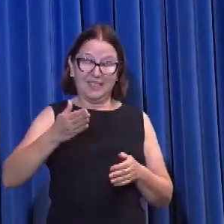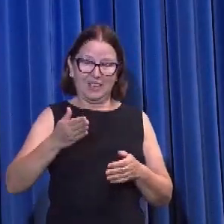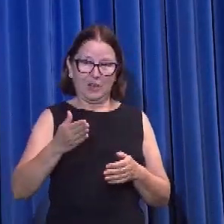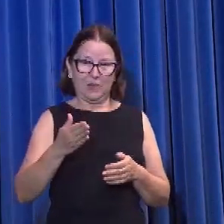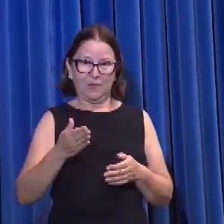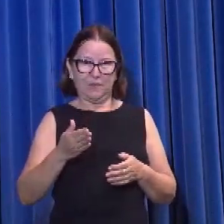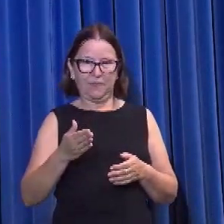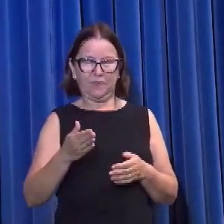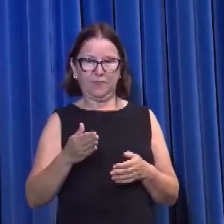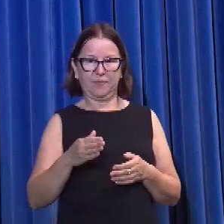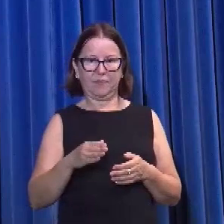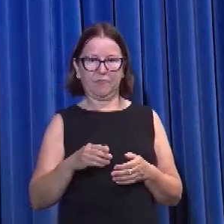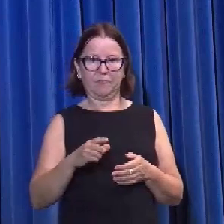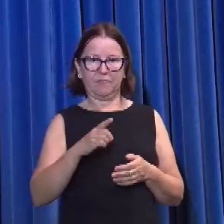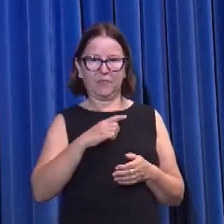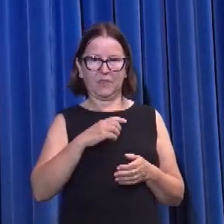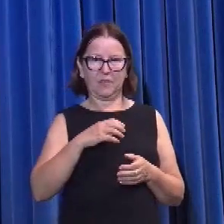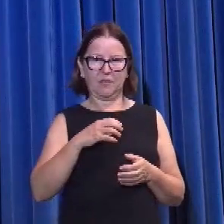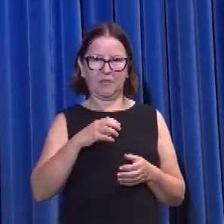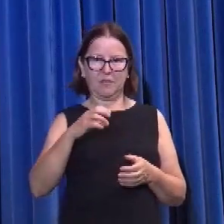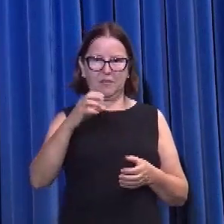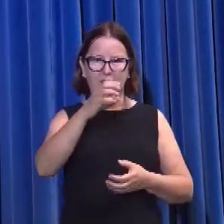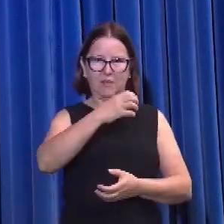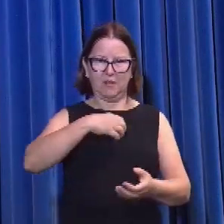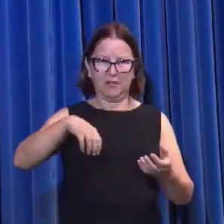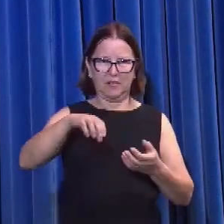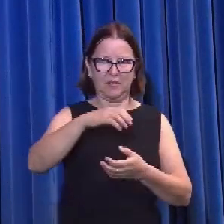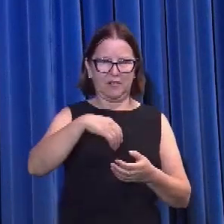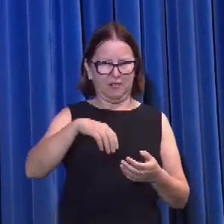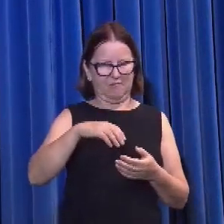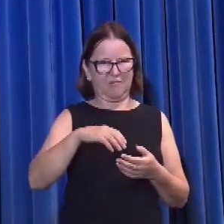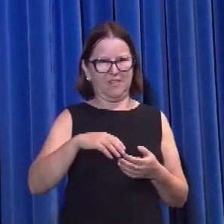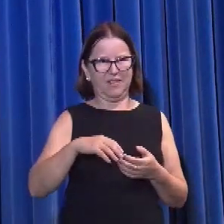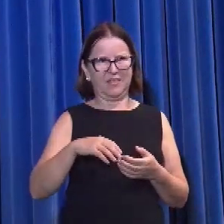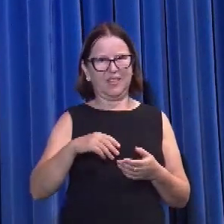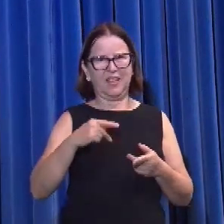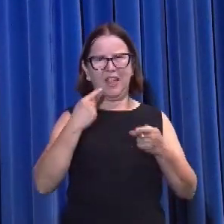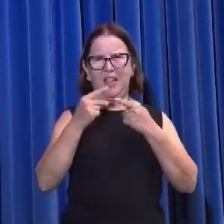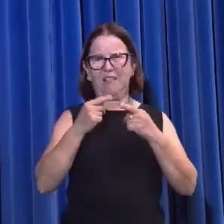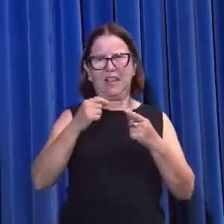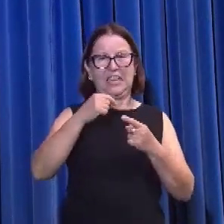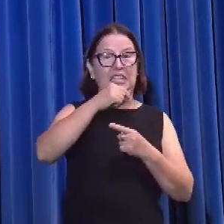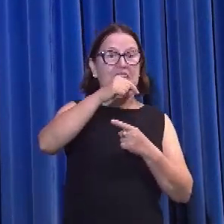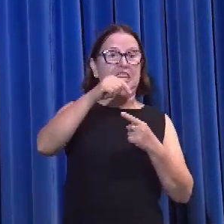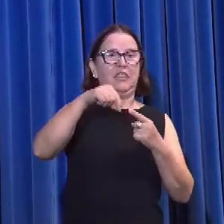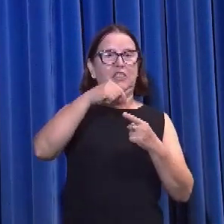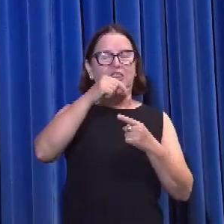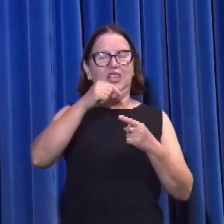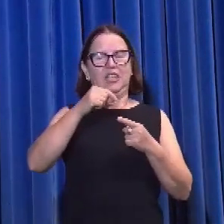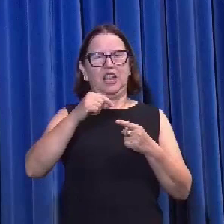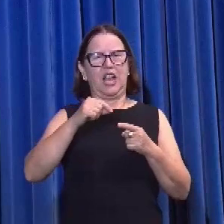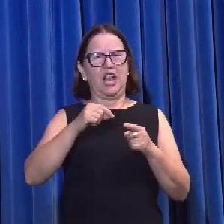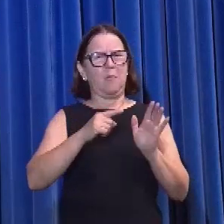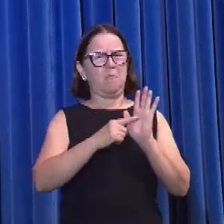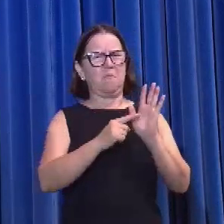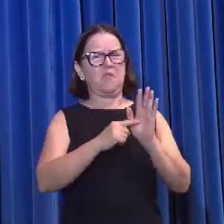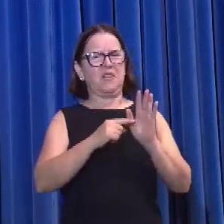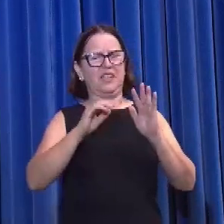aquele movimento de santidade externa. Cabelo,